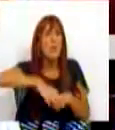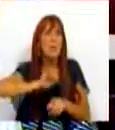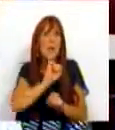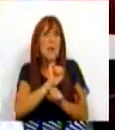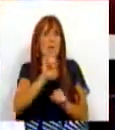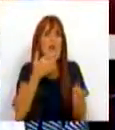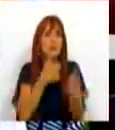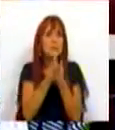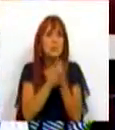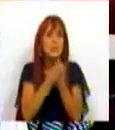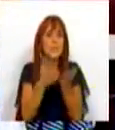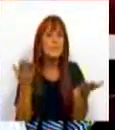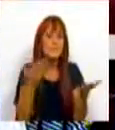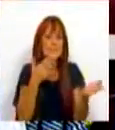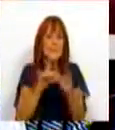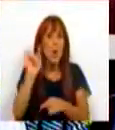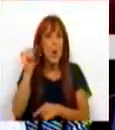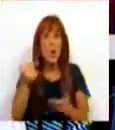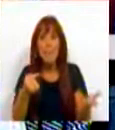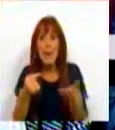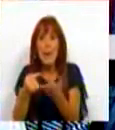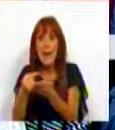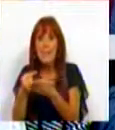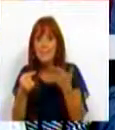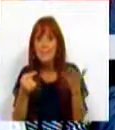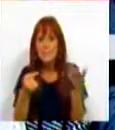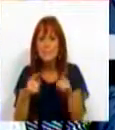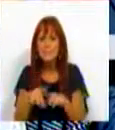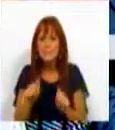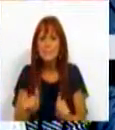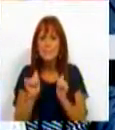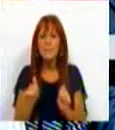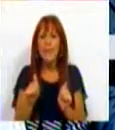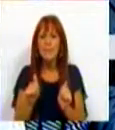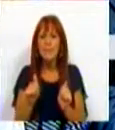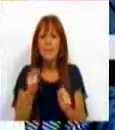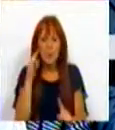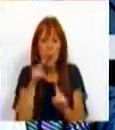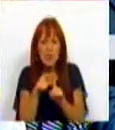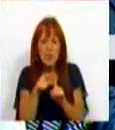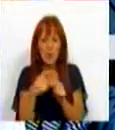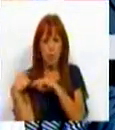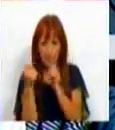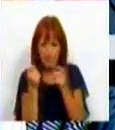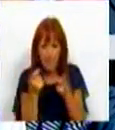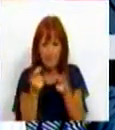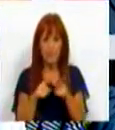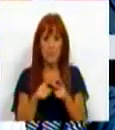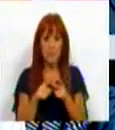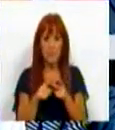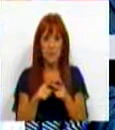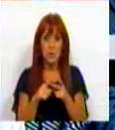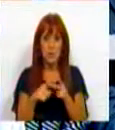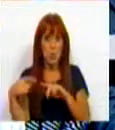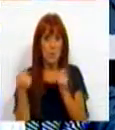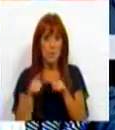sua exploração sem que isso seja devidamente objeto de um debate e de